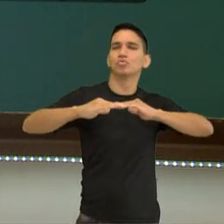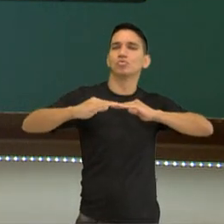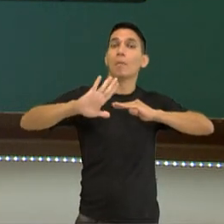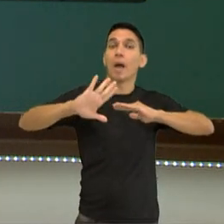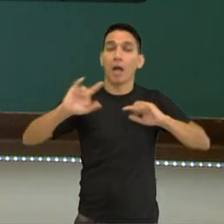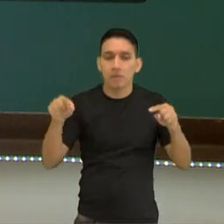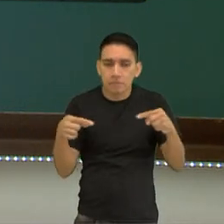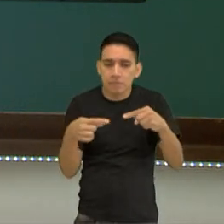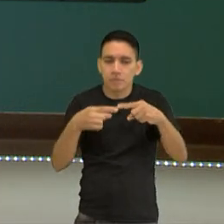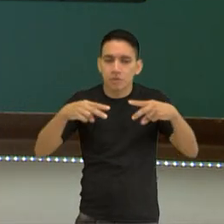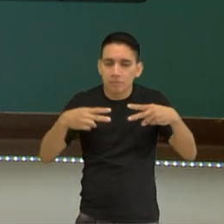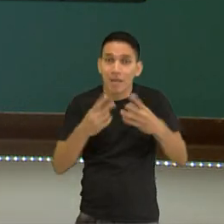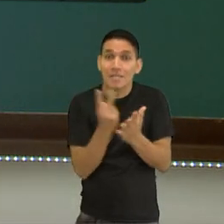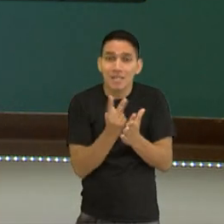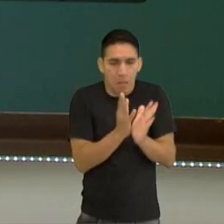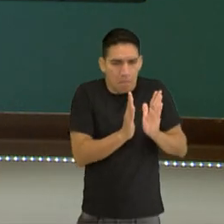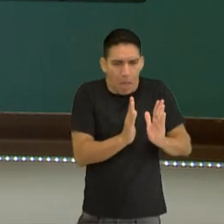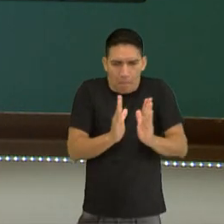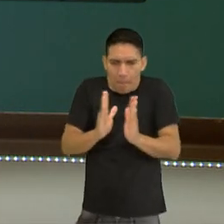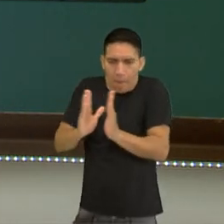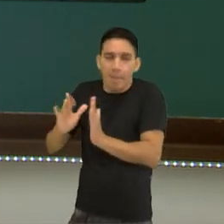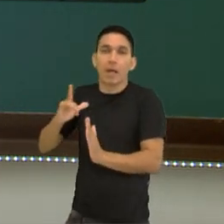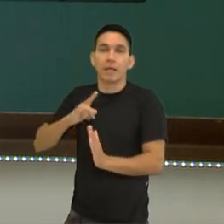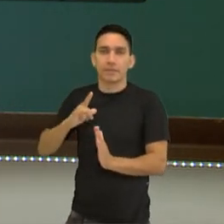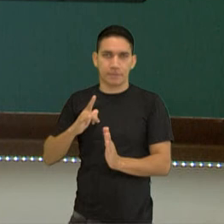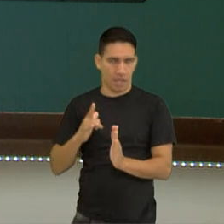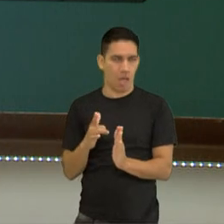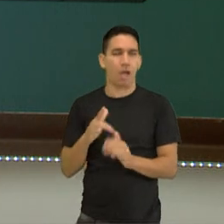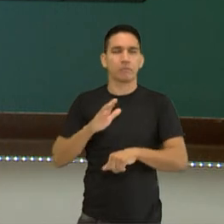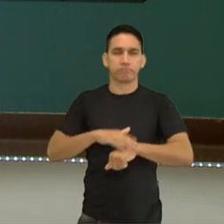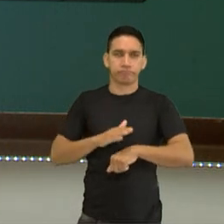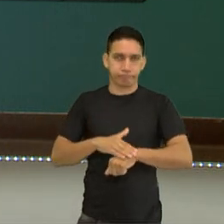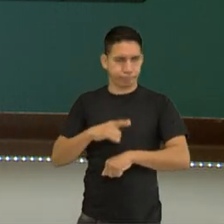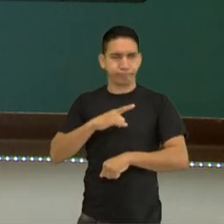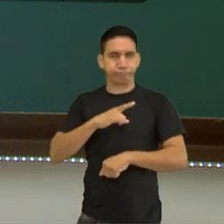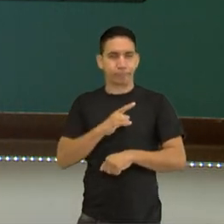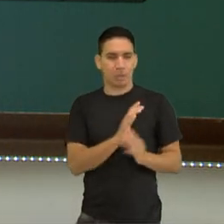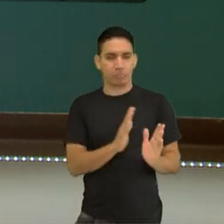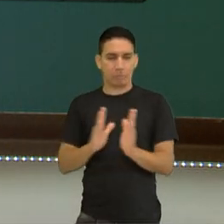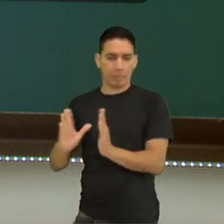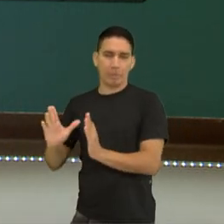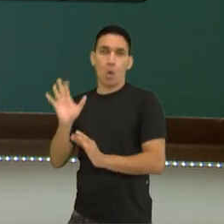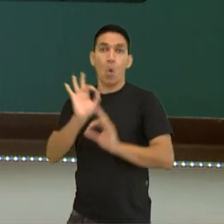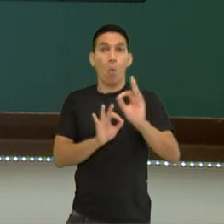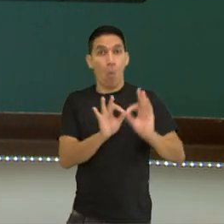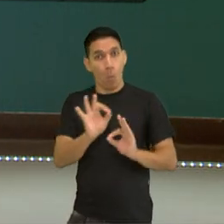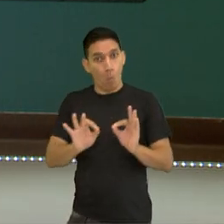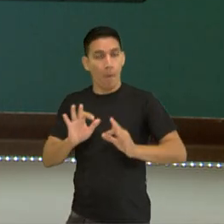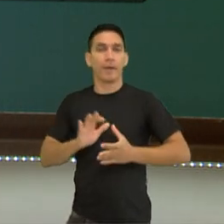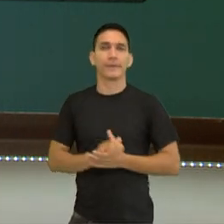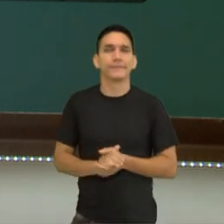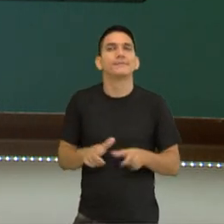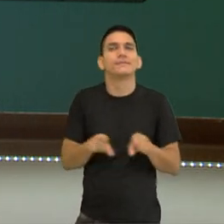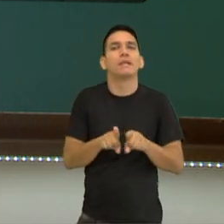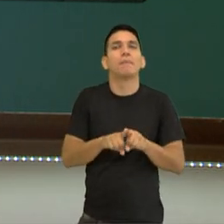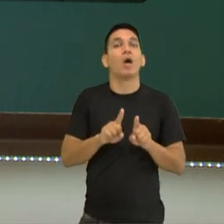e muito bem separadinha. Nós vamos contar, as seções são muito bem separadas, né, e até